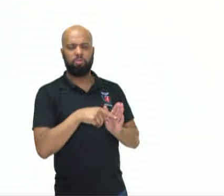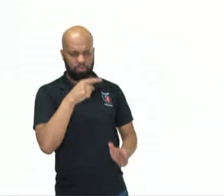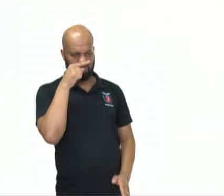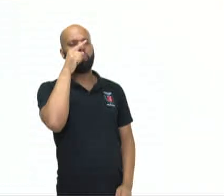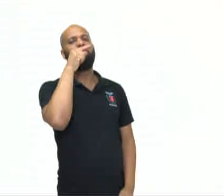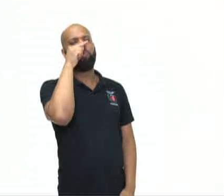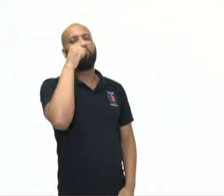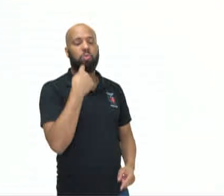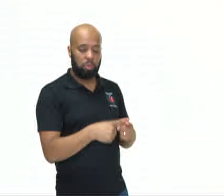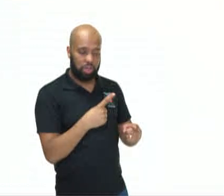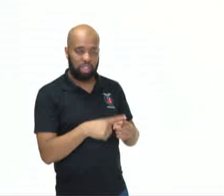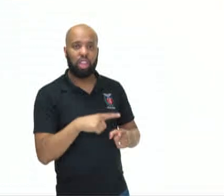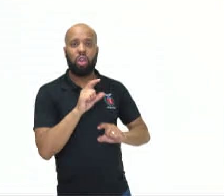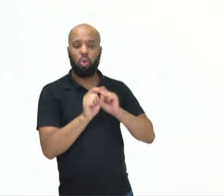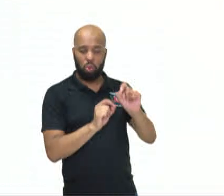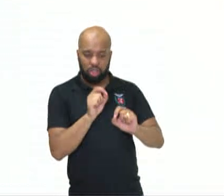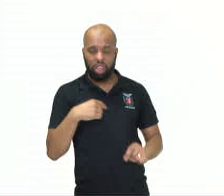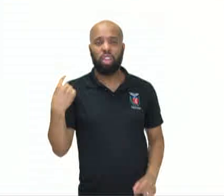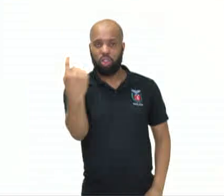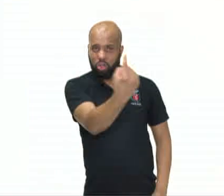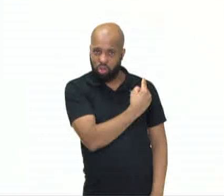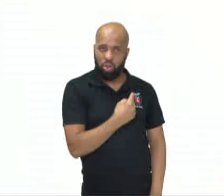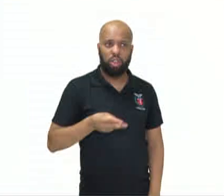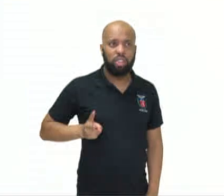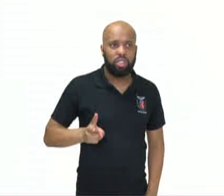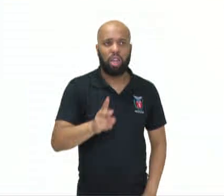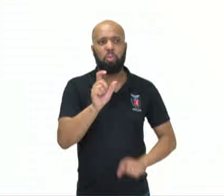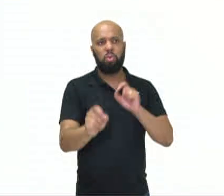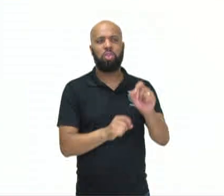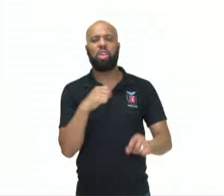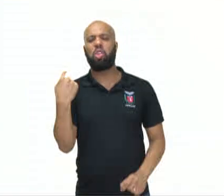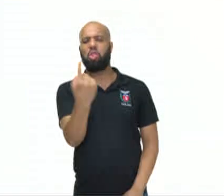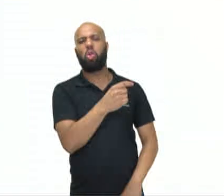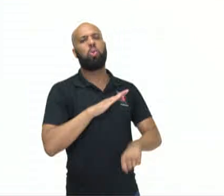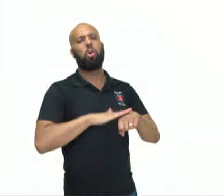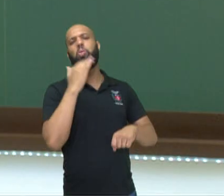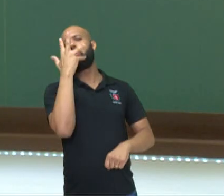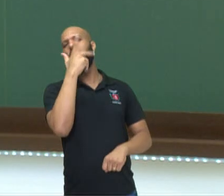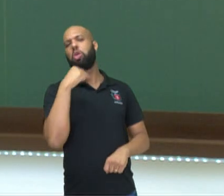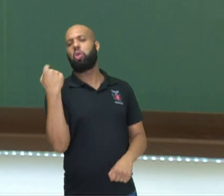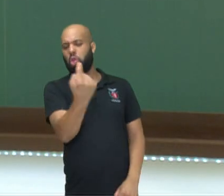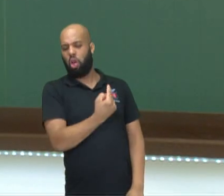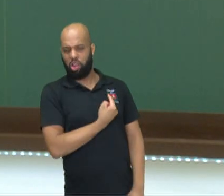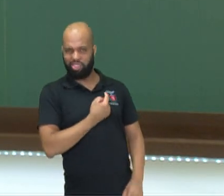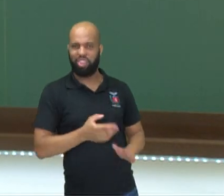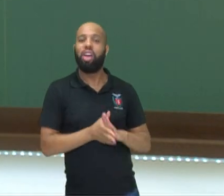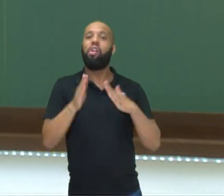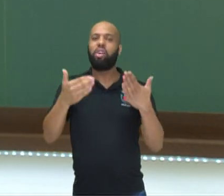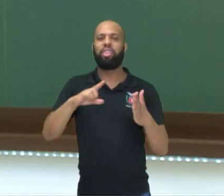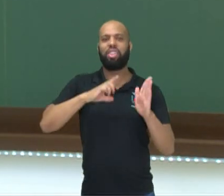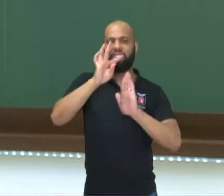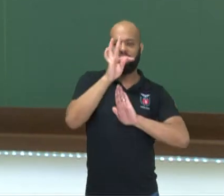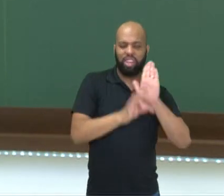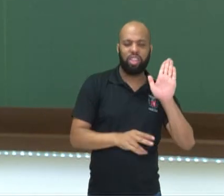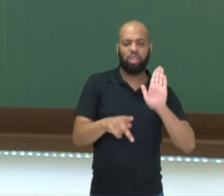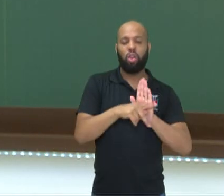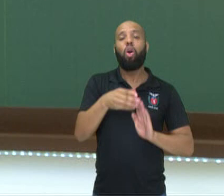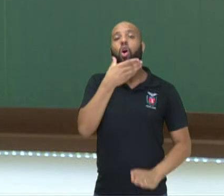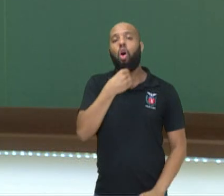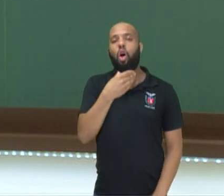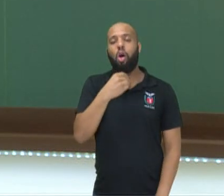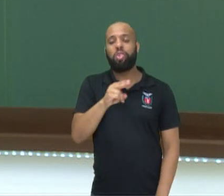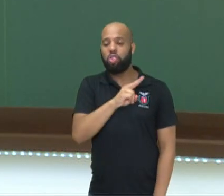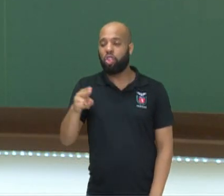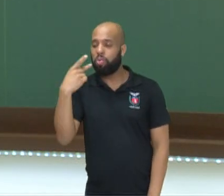vaidade. No fundo, somos sempre os mais bonitos. Então veja, nesse texto aí do Rubem Alves, ele está